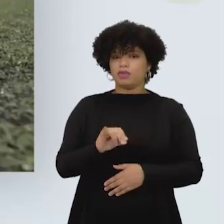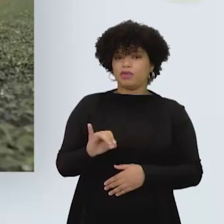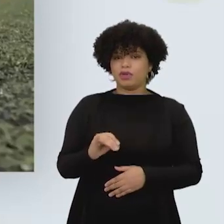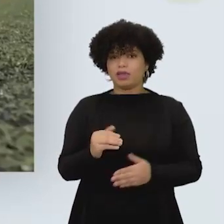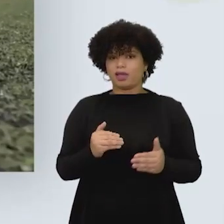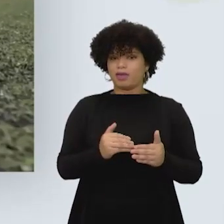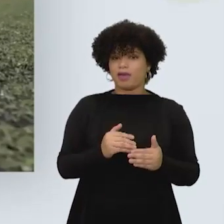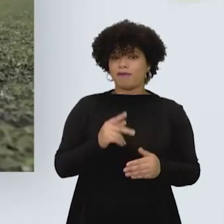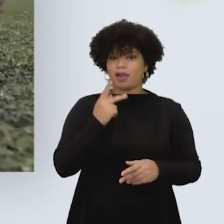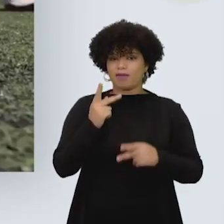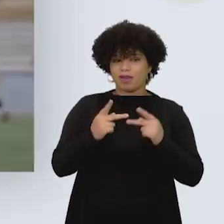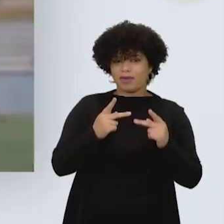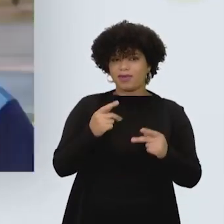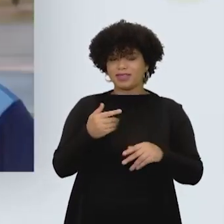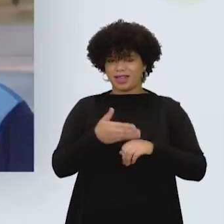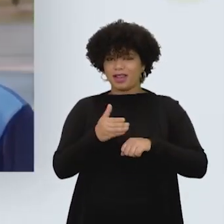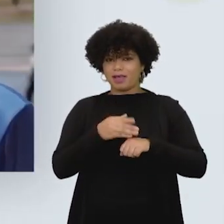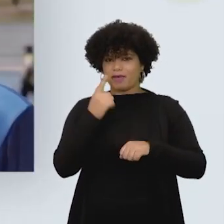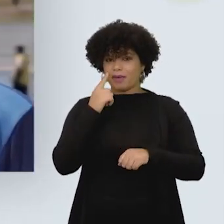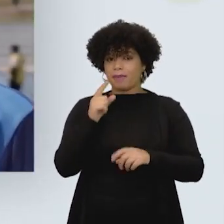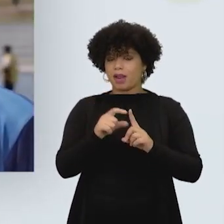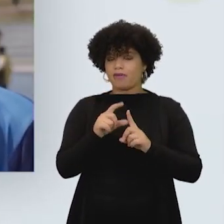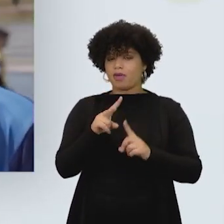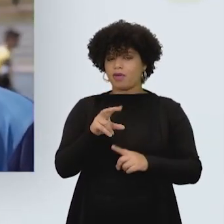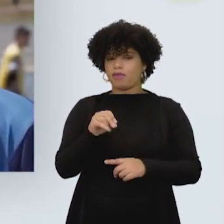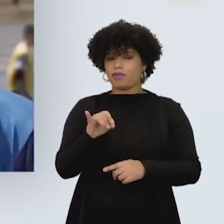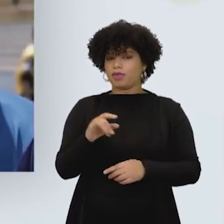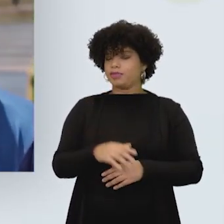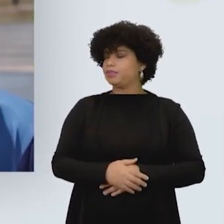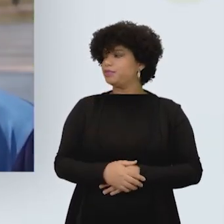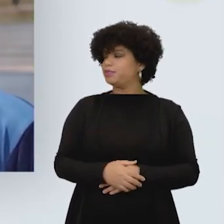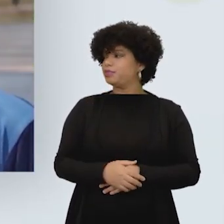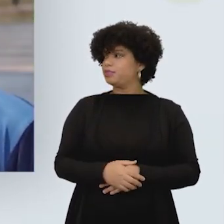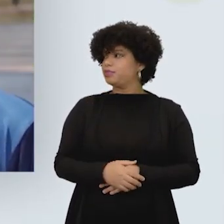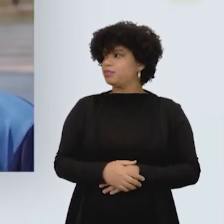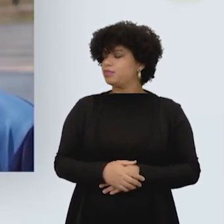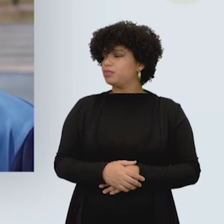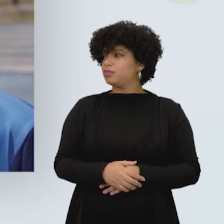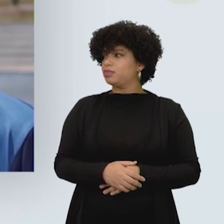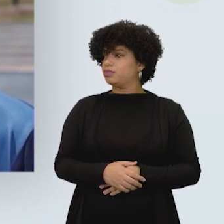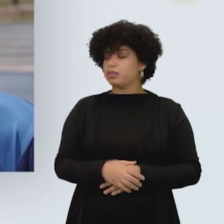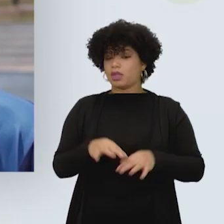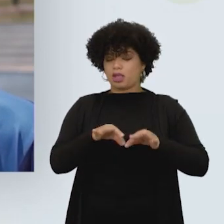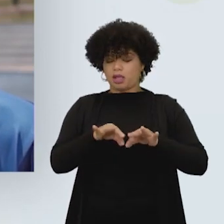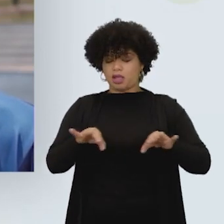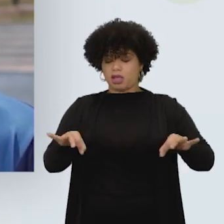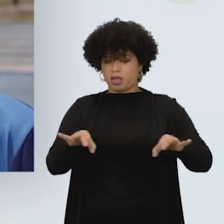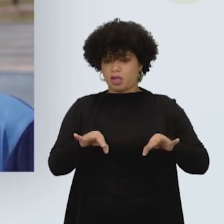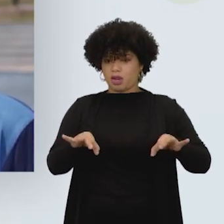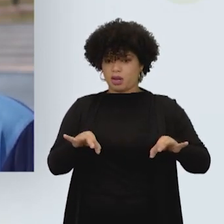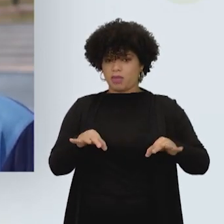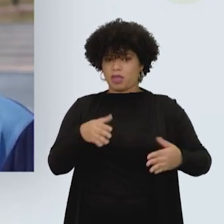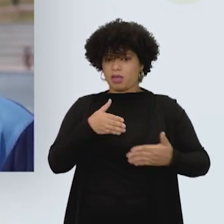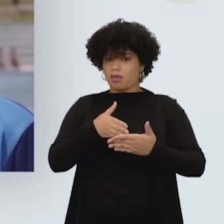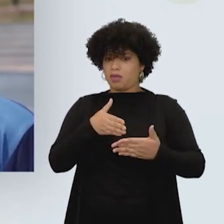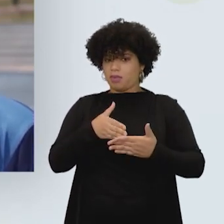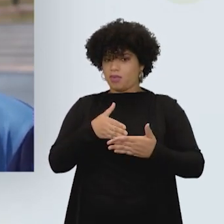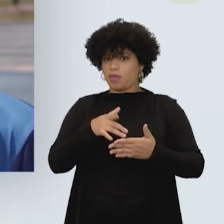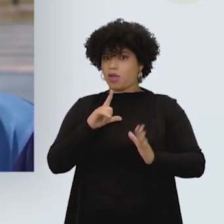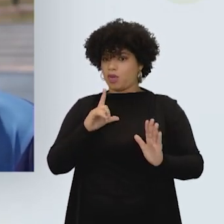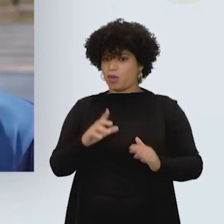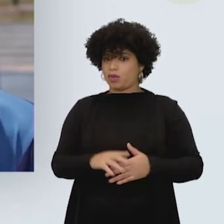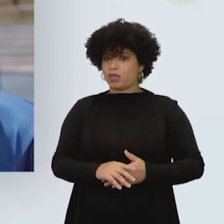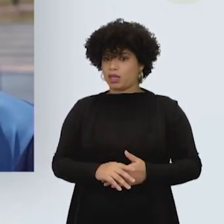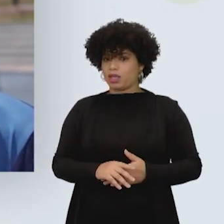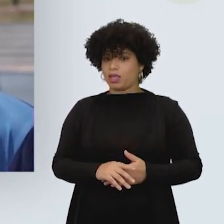saindo, vai falando. Oi, pessoal. Tô no gol aqui, na trave, 10 metros pra frente. A defesa eles botam uma linha lá. Então o goleiro só pode